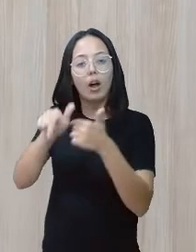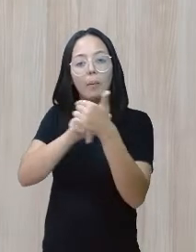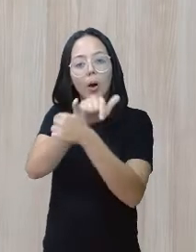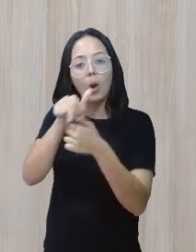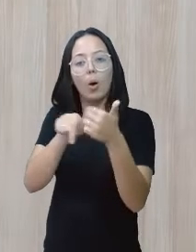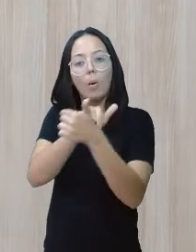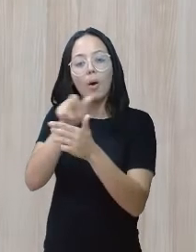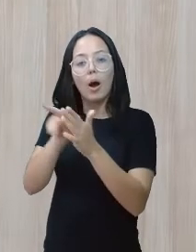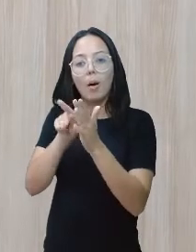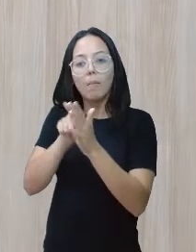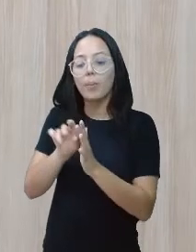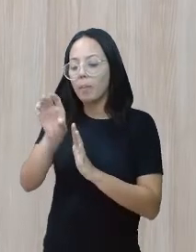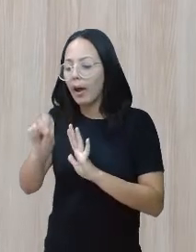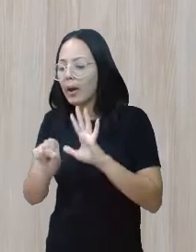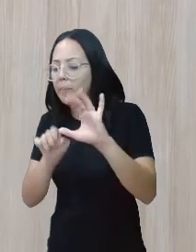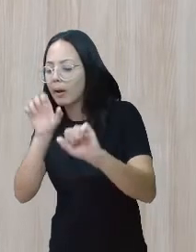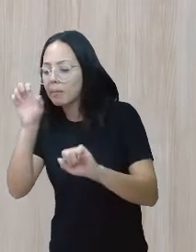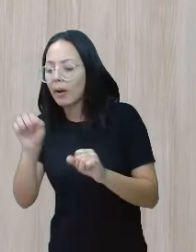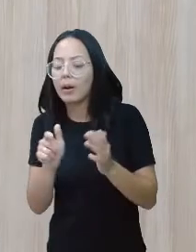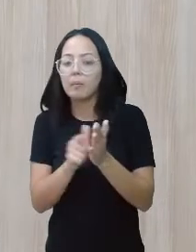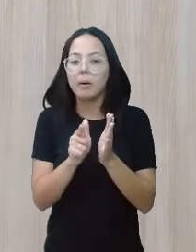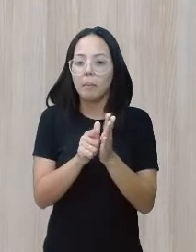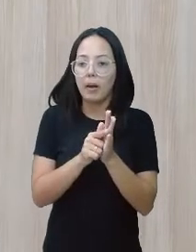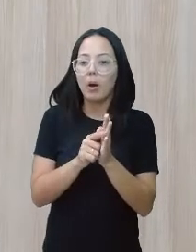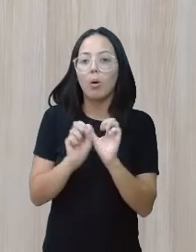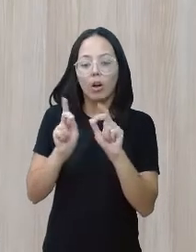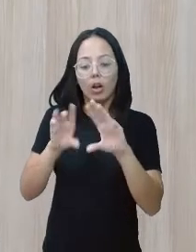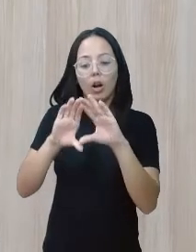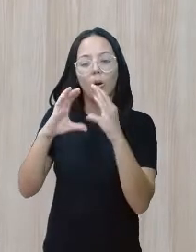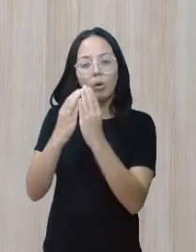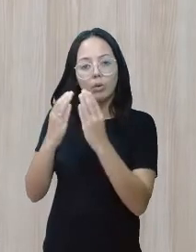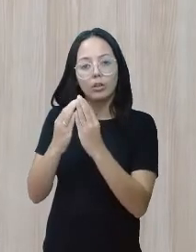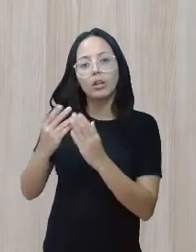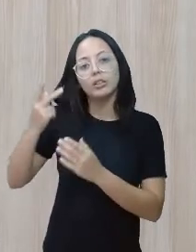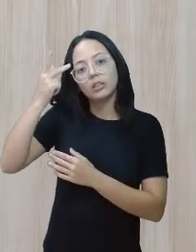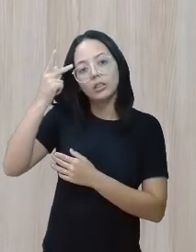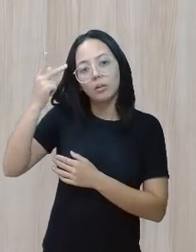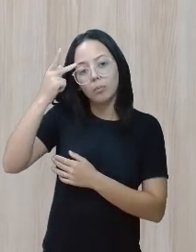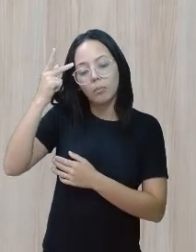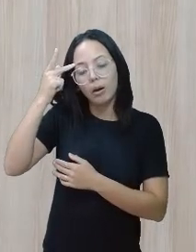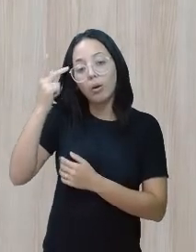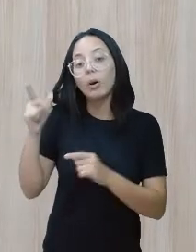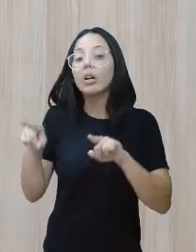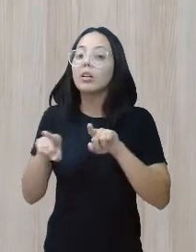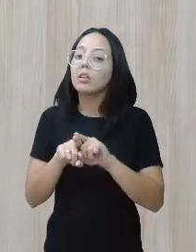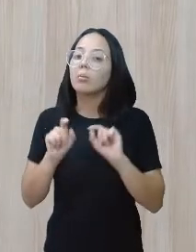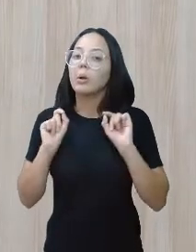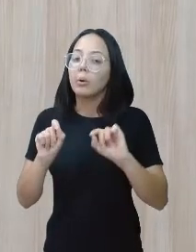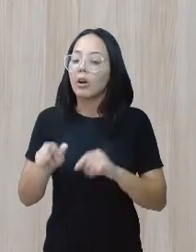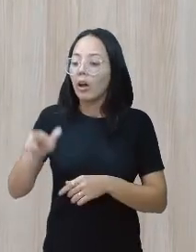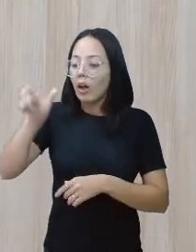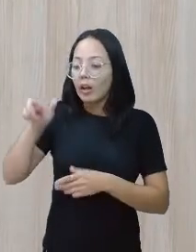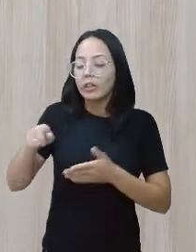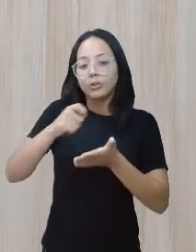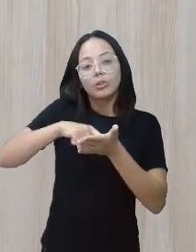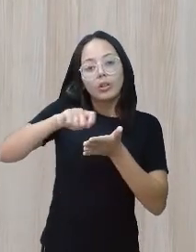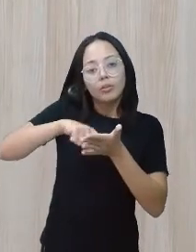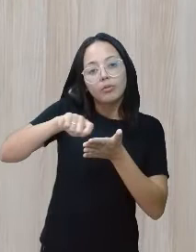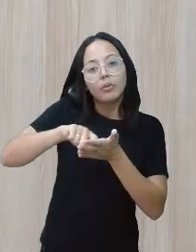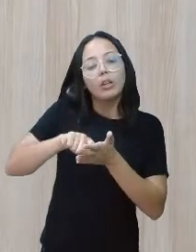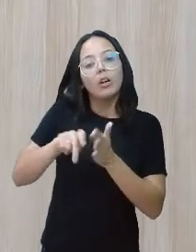tempo como catadora de papel, lá numa comunidade em São Paulo, no Canindé. Então ela